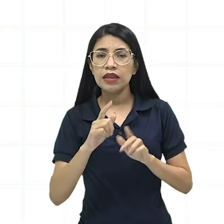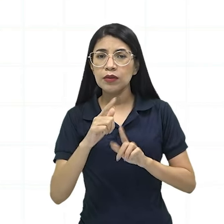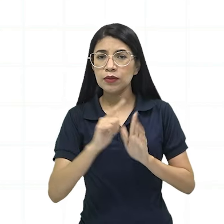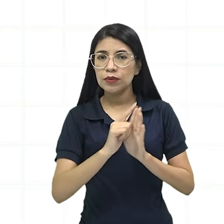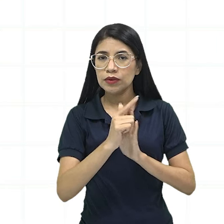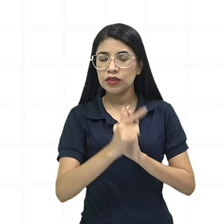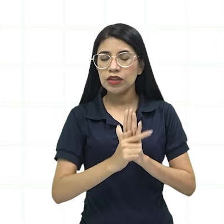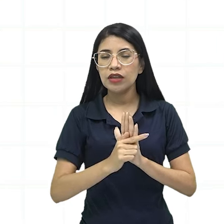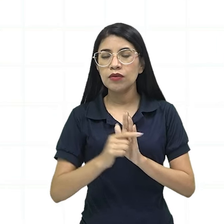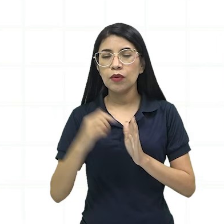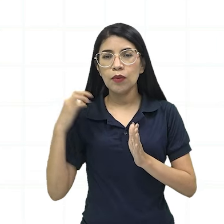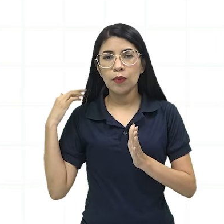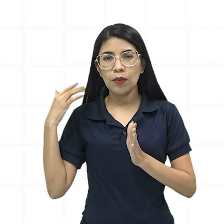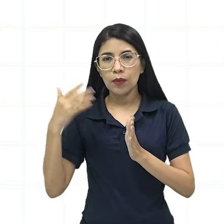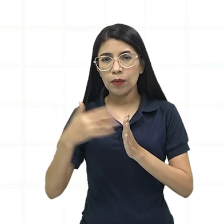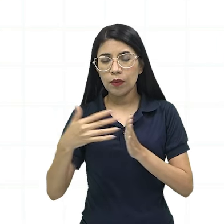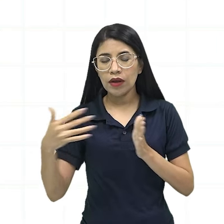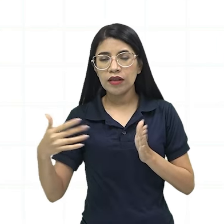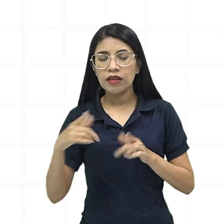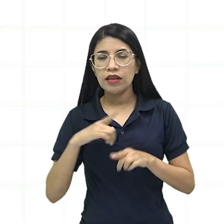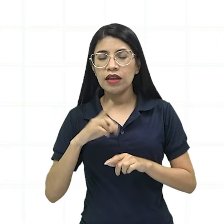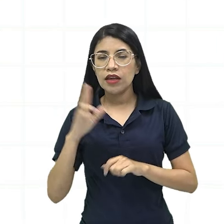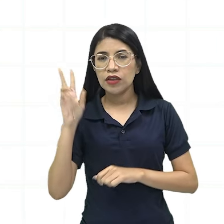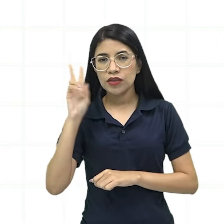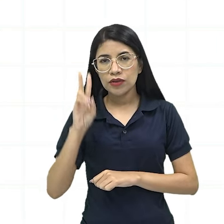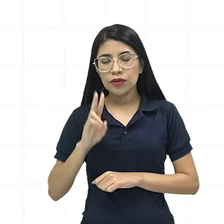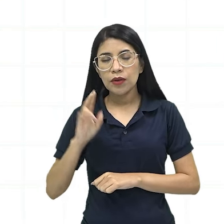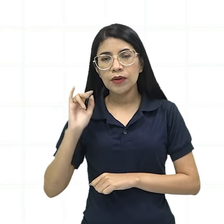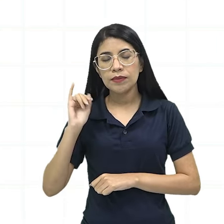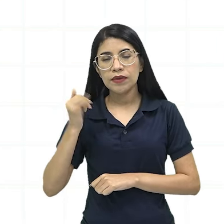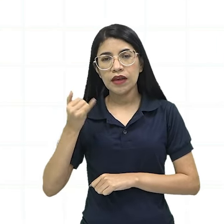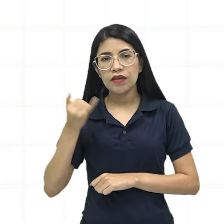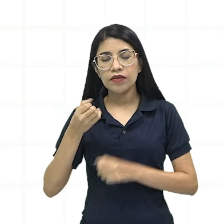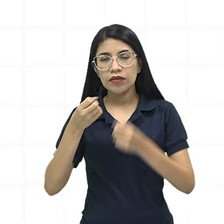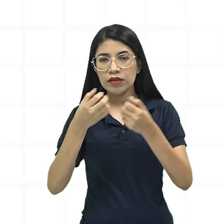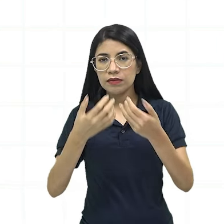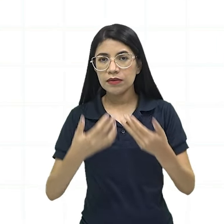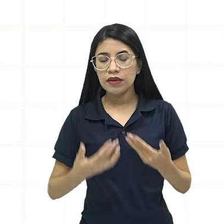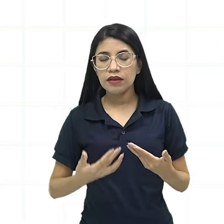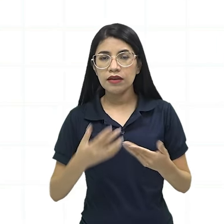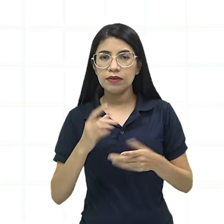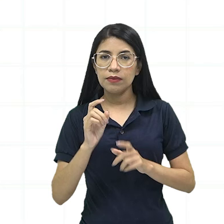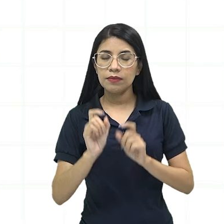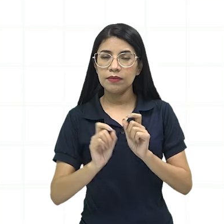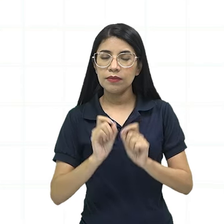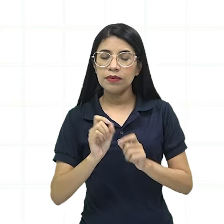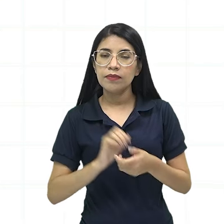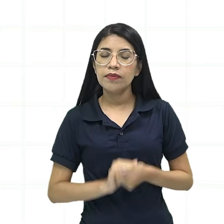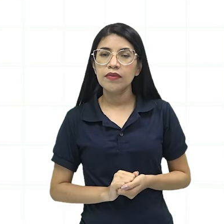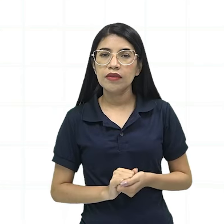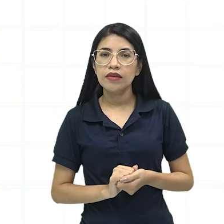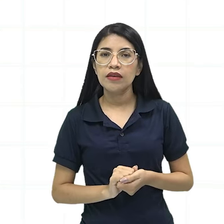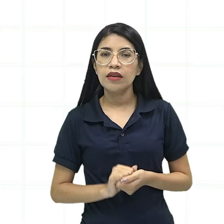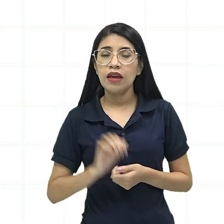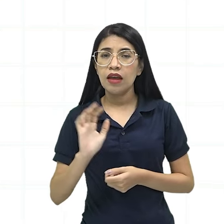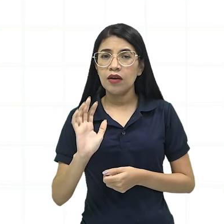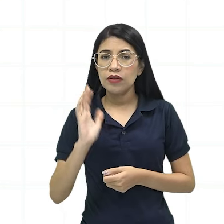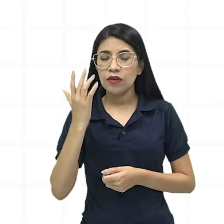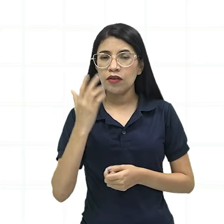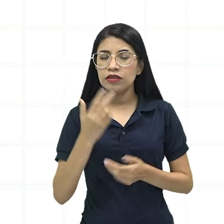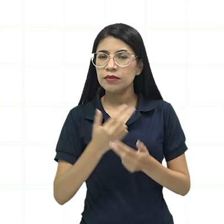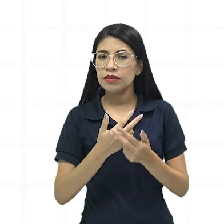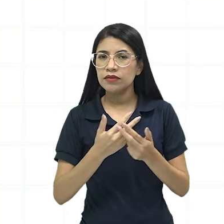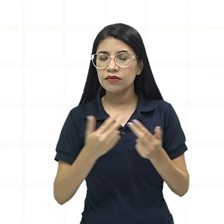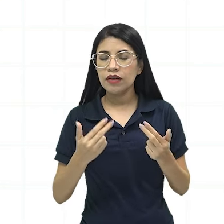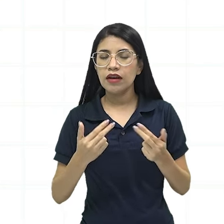tem histórias, você tem narrativas que vão contar os fatos grandiosos,